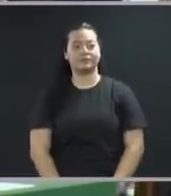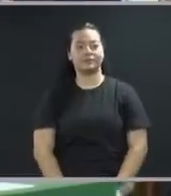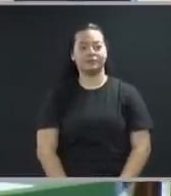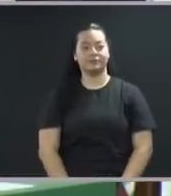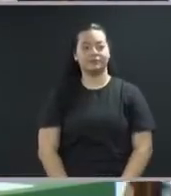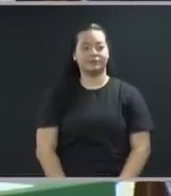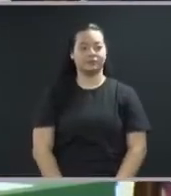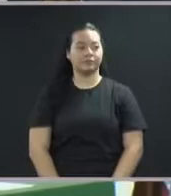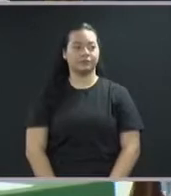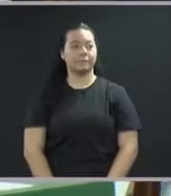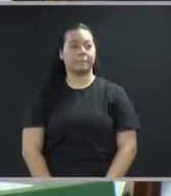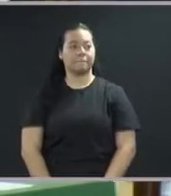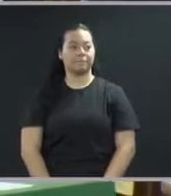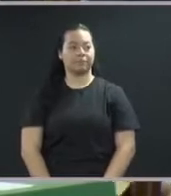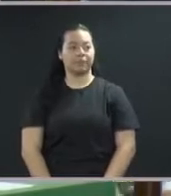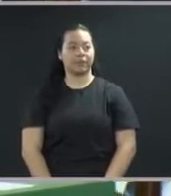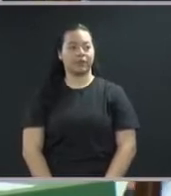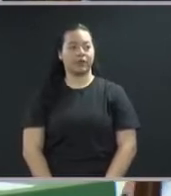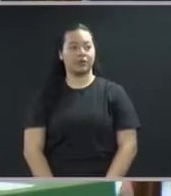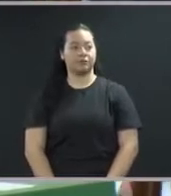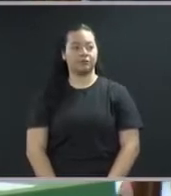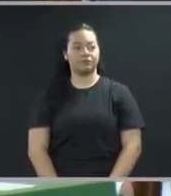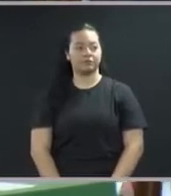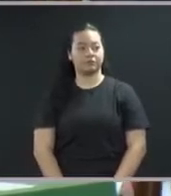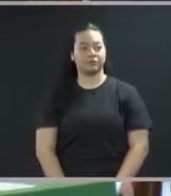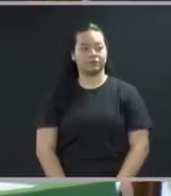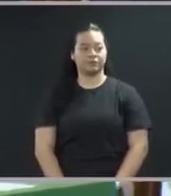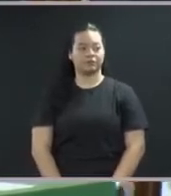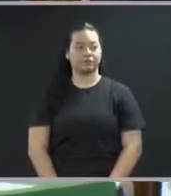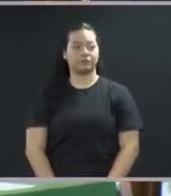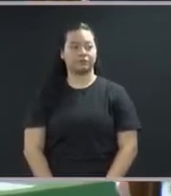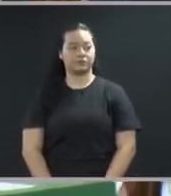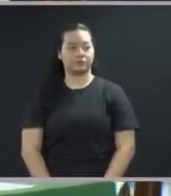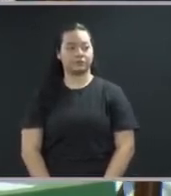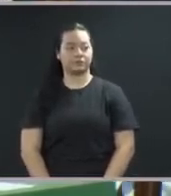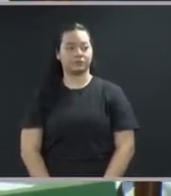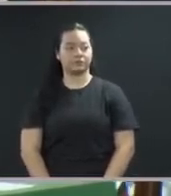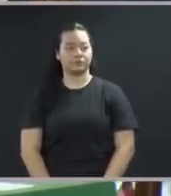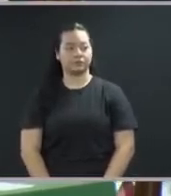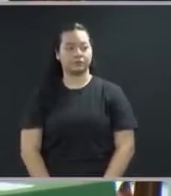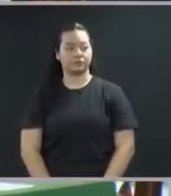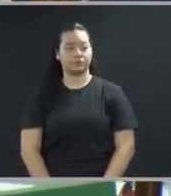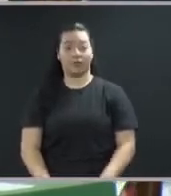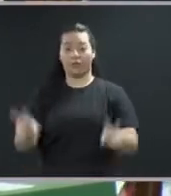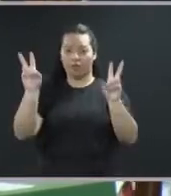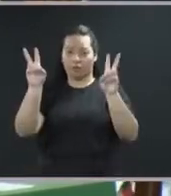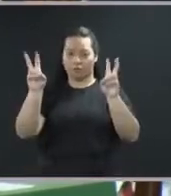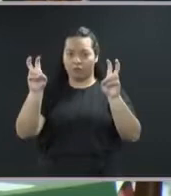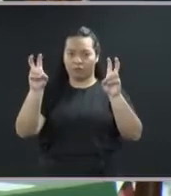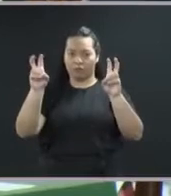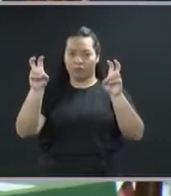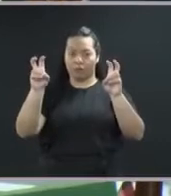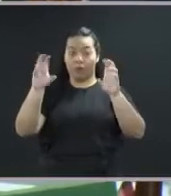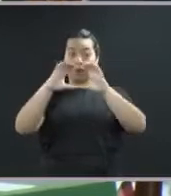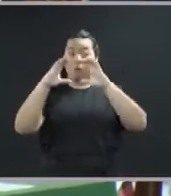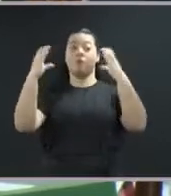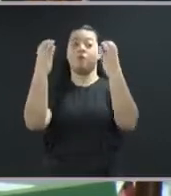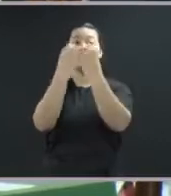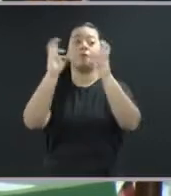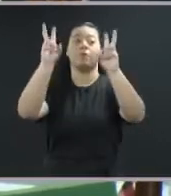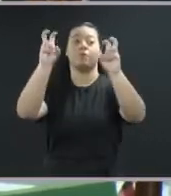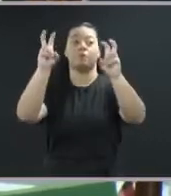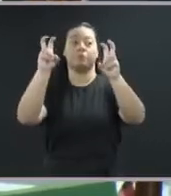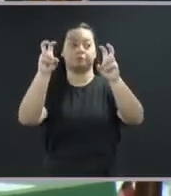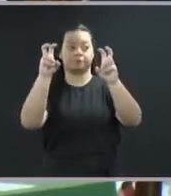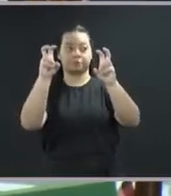O tema, o texto foi tirado do capítulo 16, versículo de número